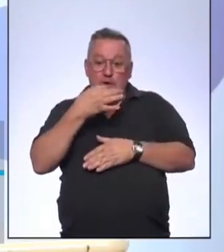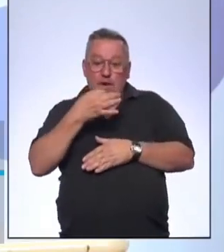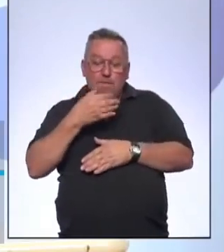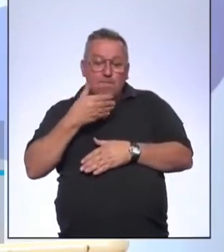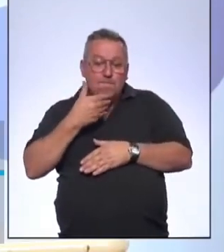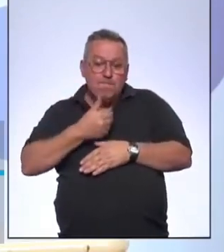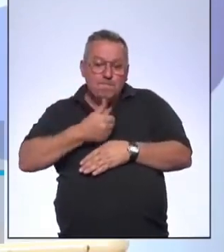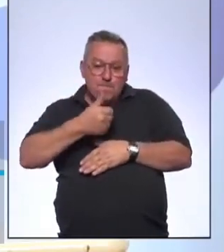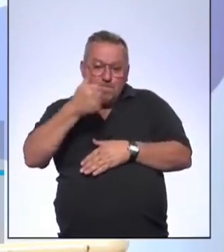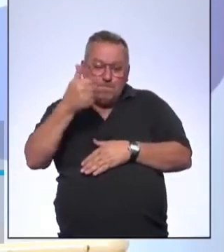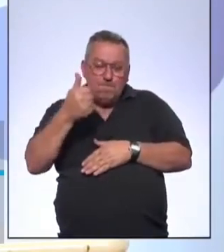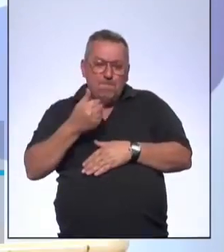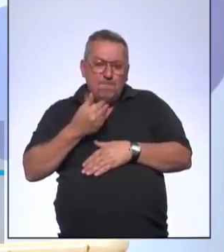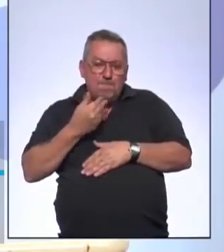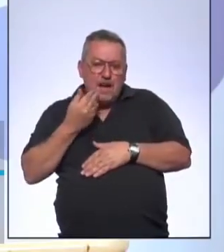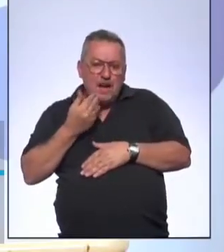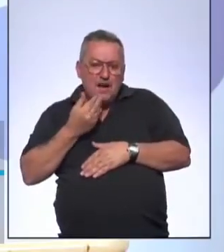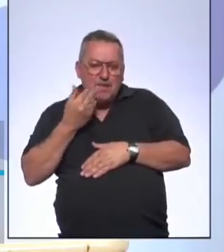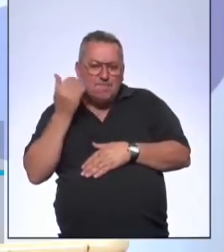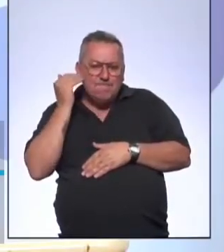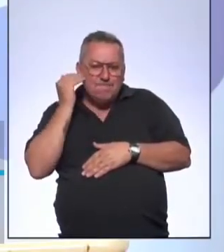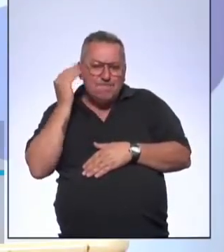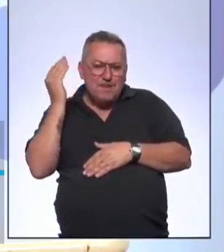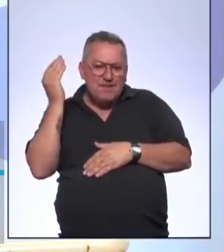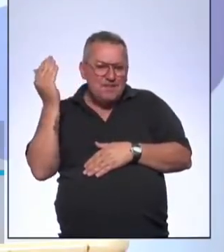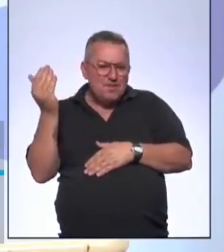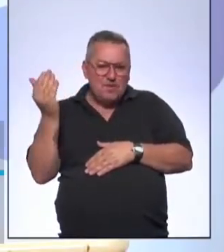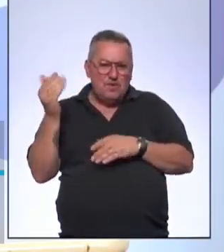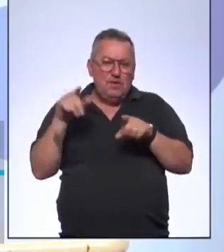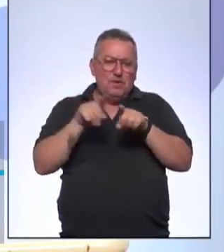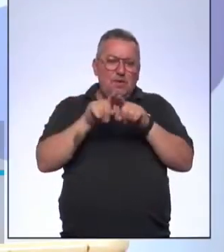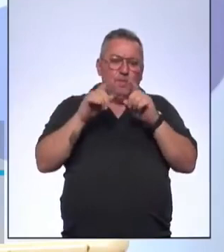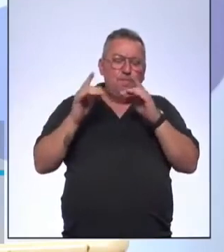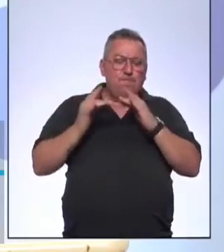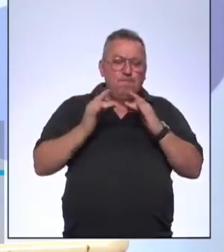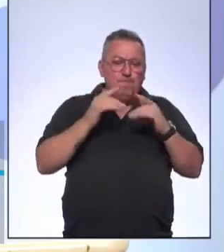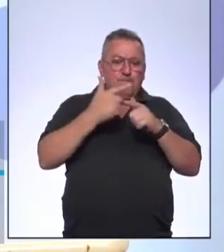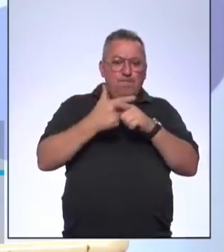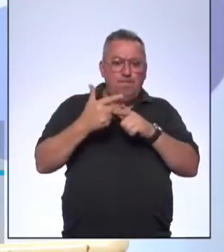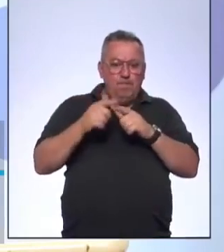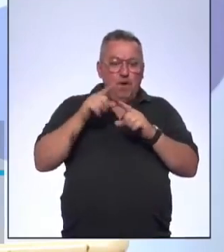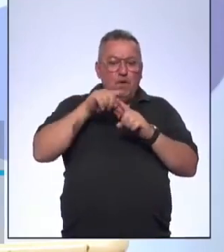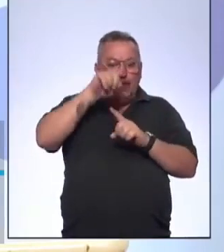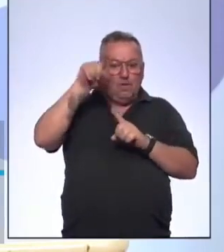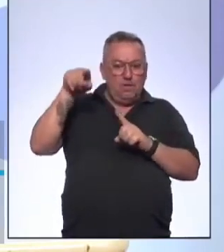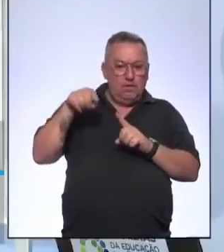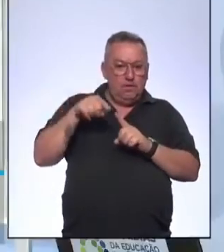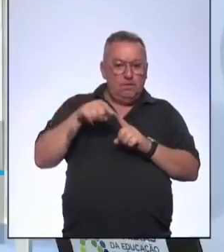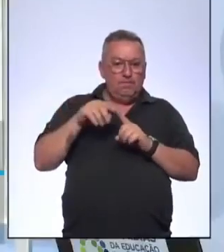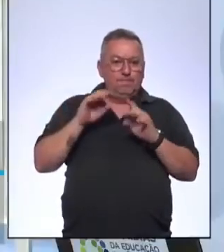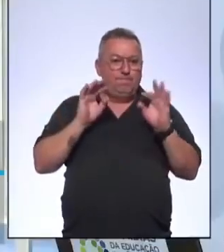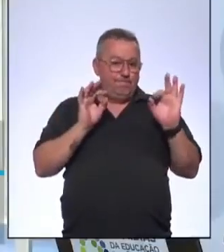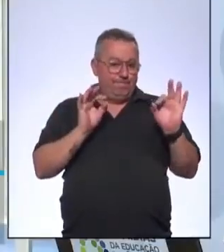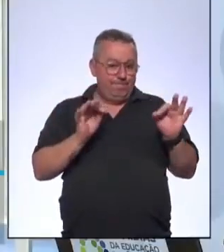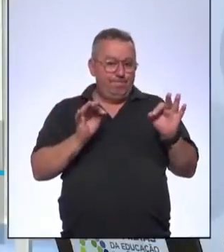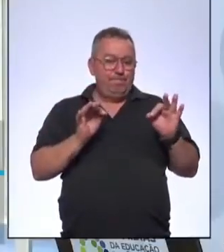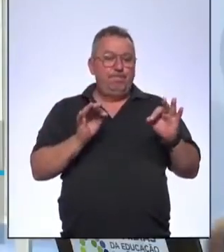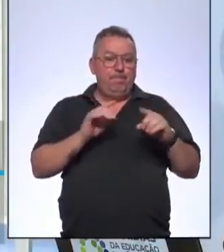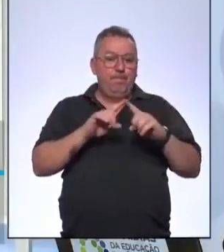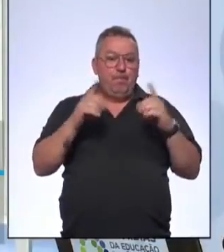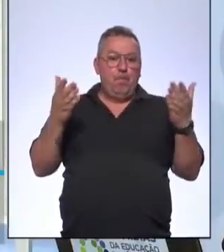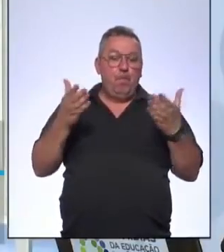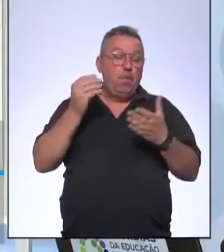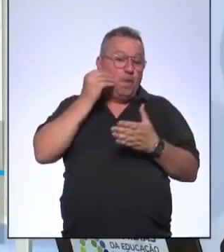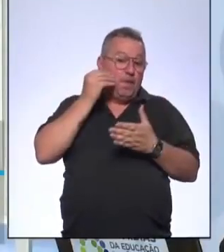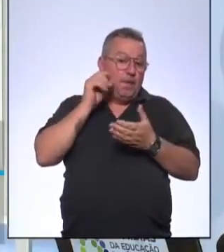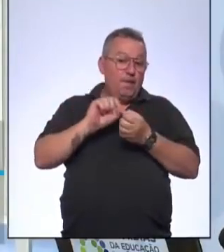identificam melhor para resolver os problemas relacionados a círculos. Isso mesmo, né? Então, vamos tentar aí